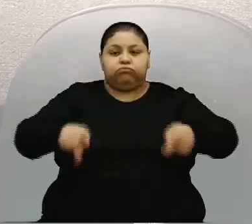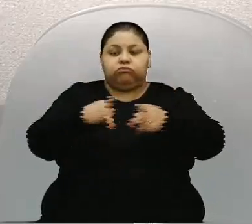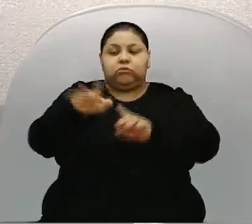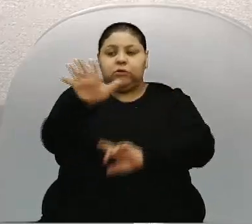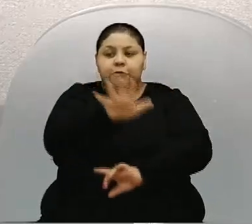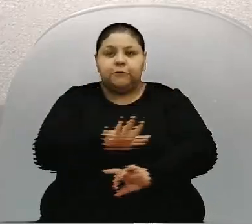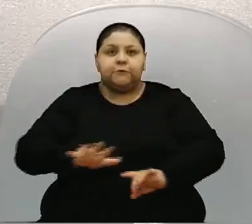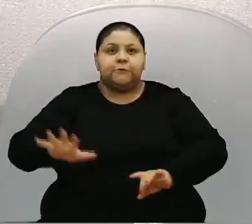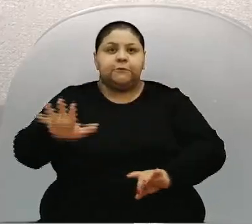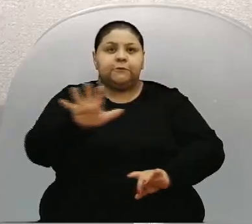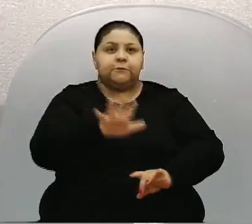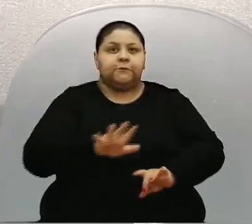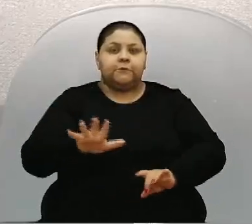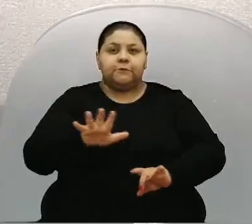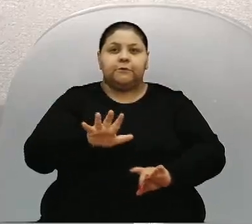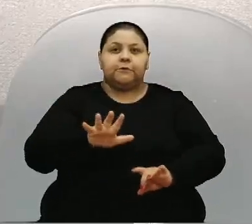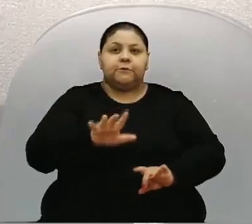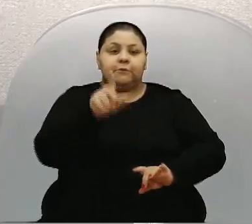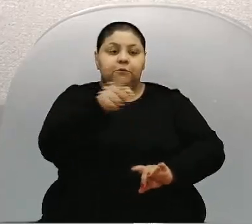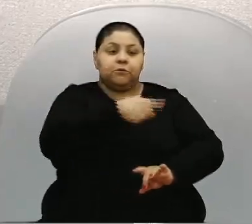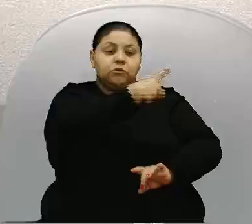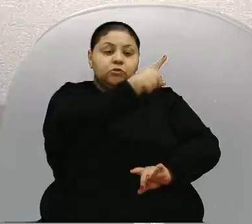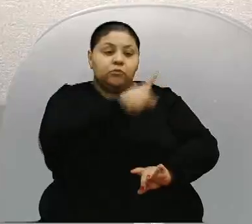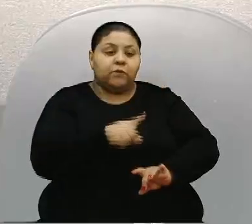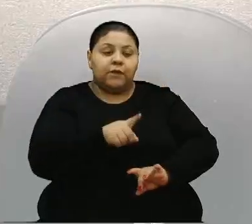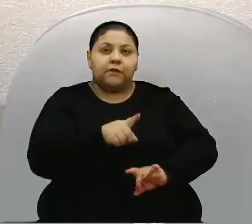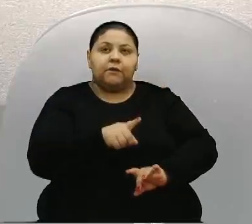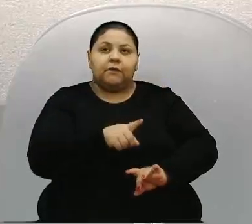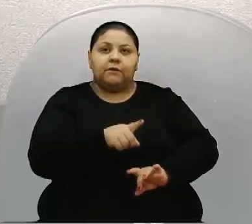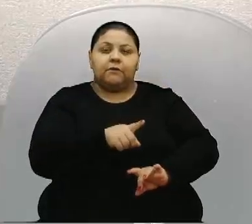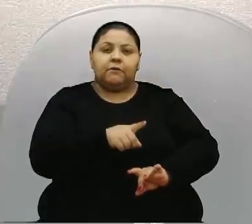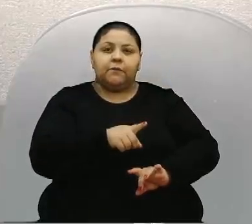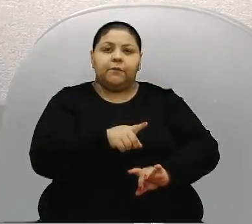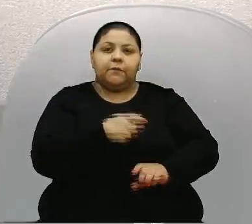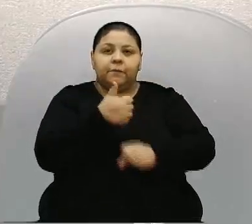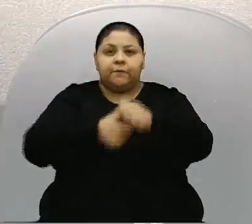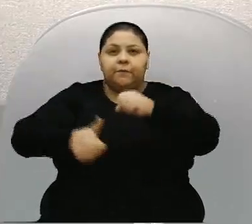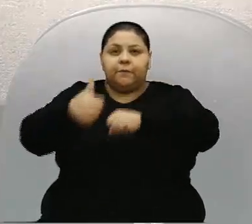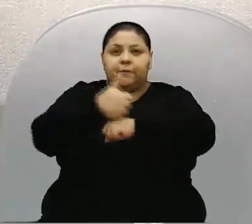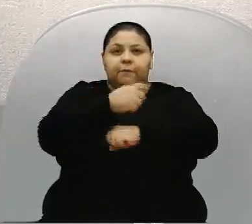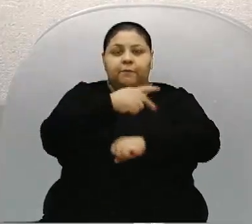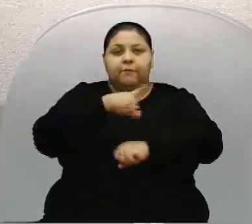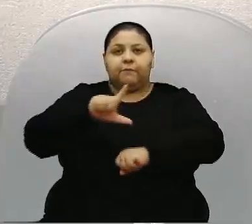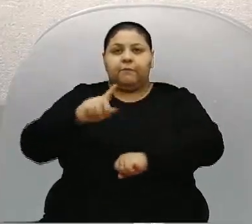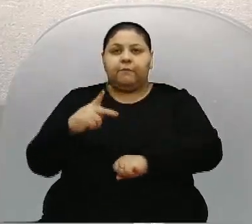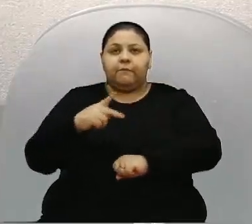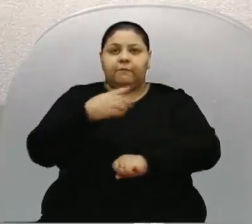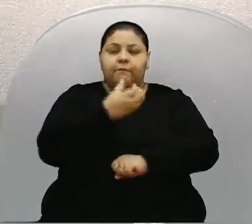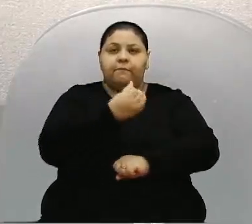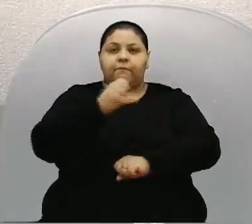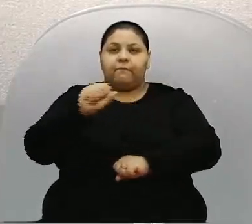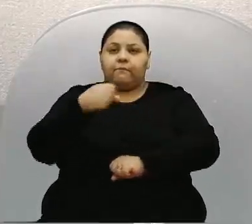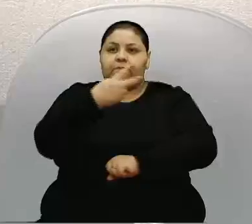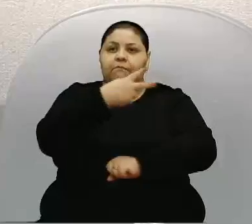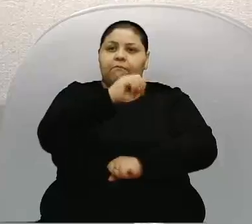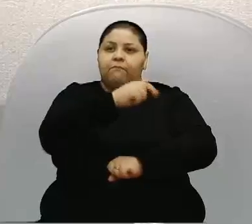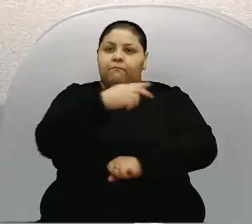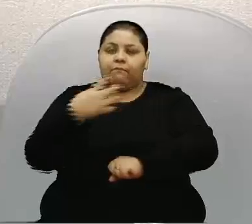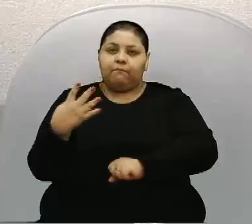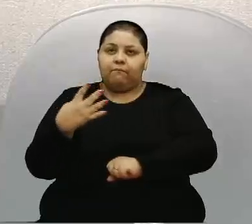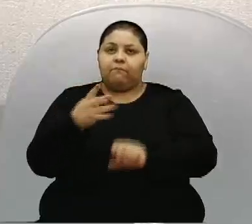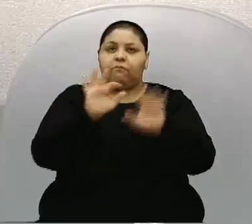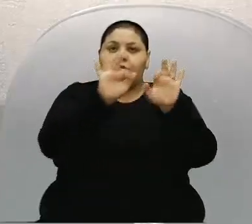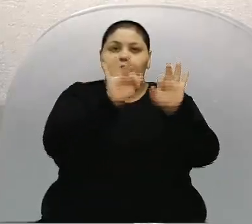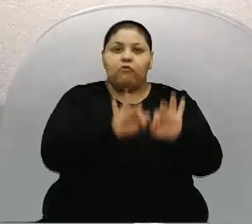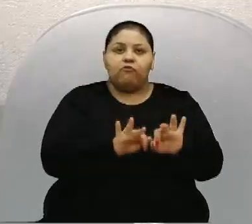impostas pela subemenda substitutiva ao PLP 68/2024, a isenção